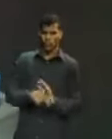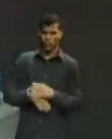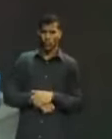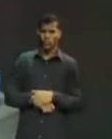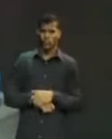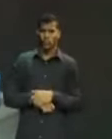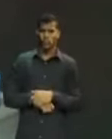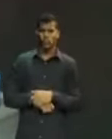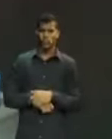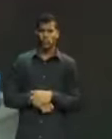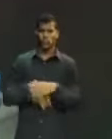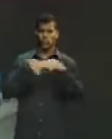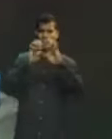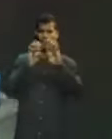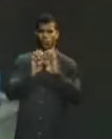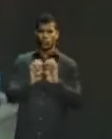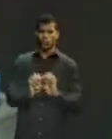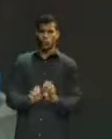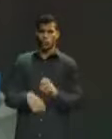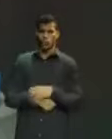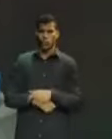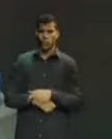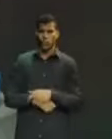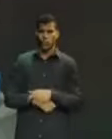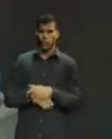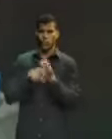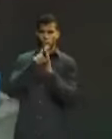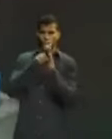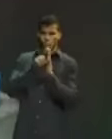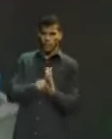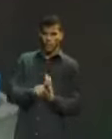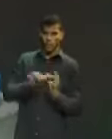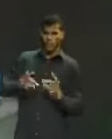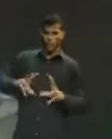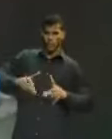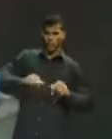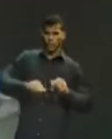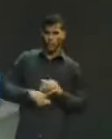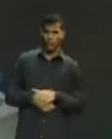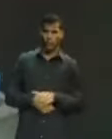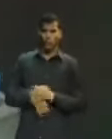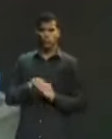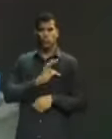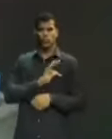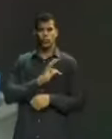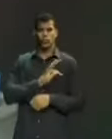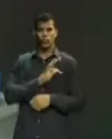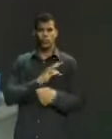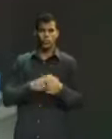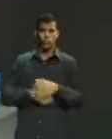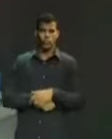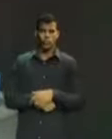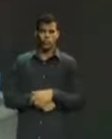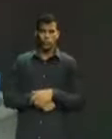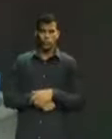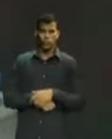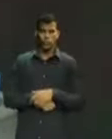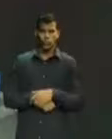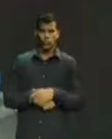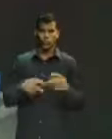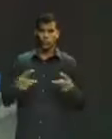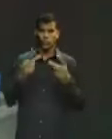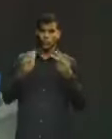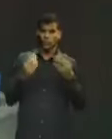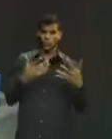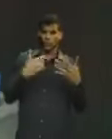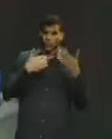condições infraestruturais. Aos nossos pesquisadores e pesquisadoras, aos nossos técnicos, o meu reconhecimento e minha